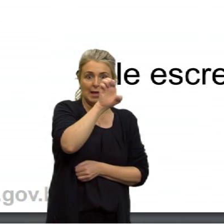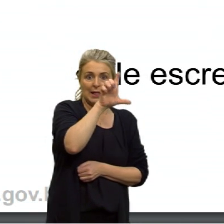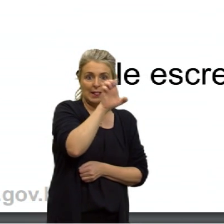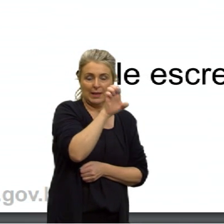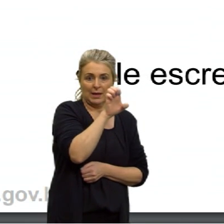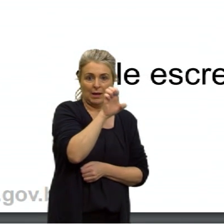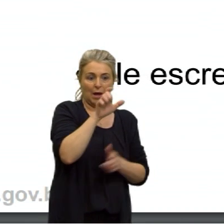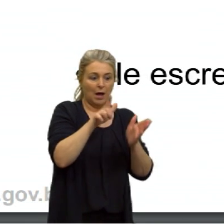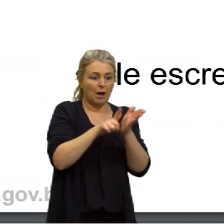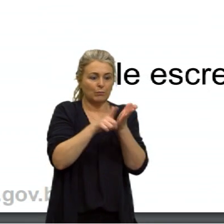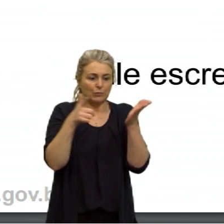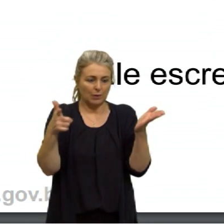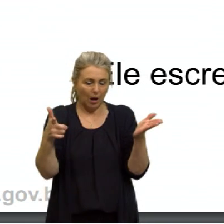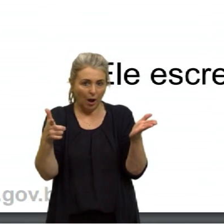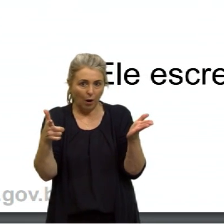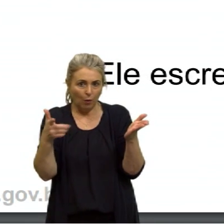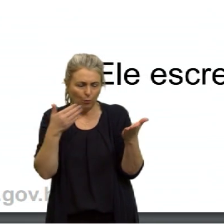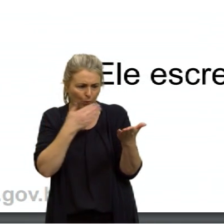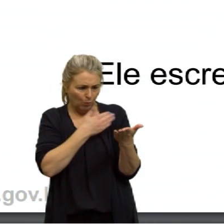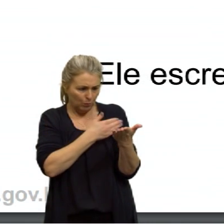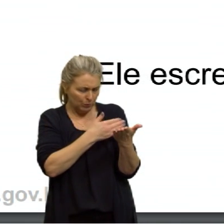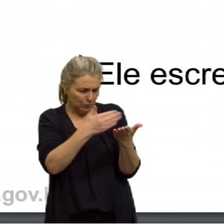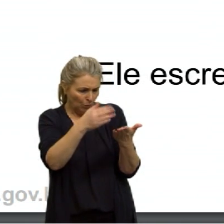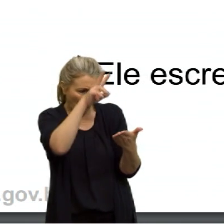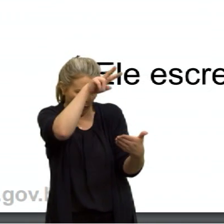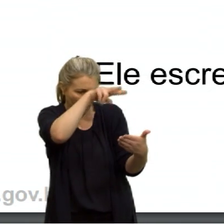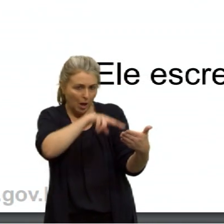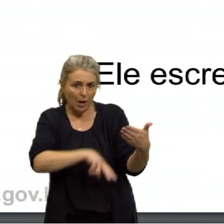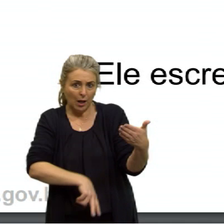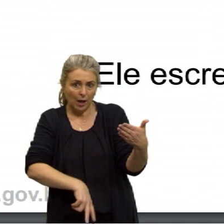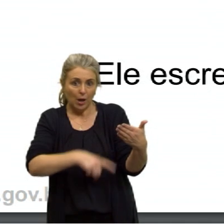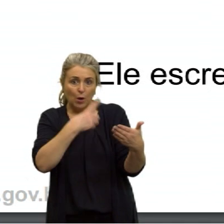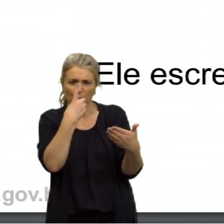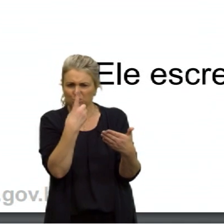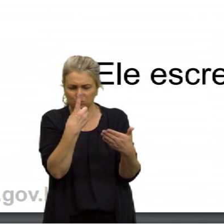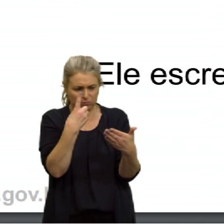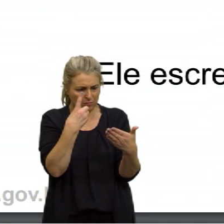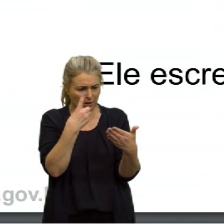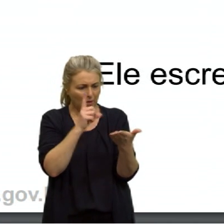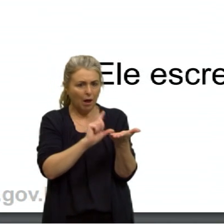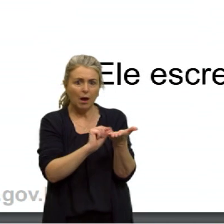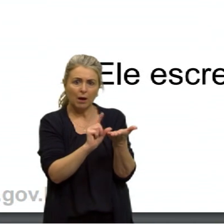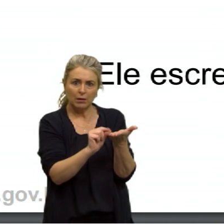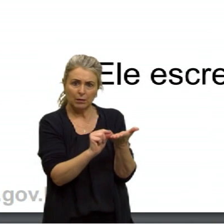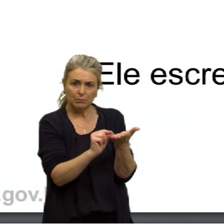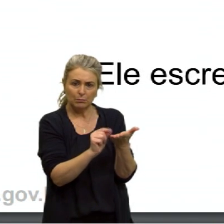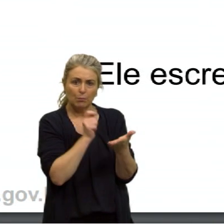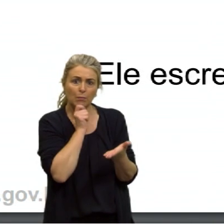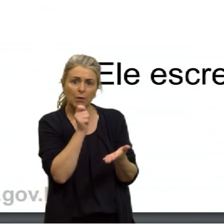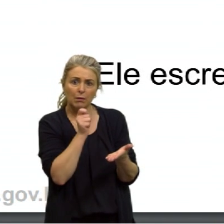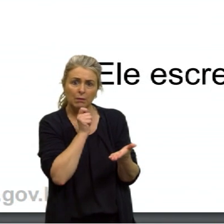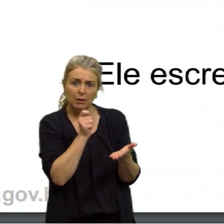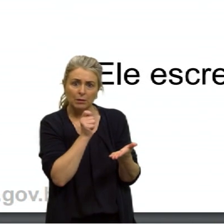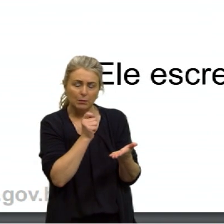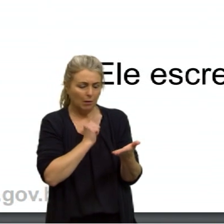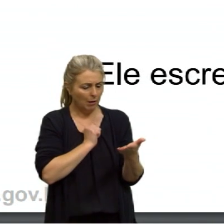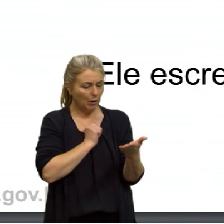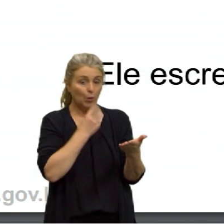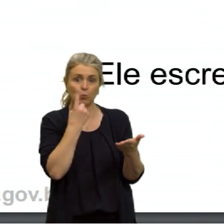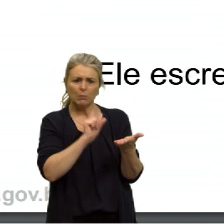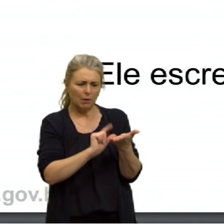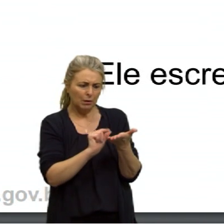a ler um artigo ler uma notícia ler uma reportagem tá um